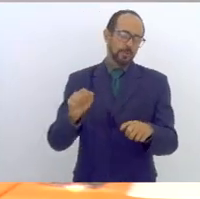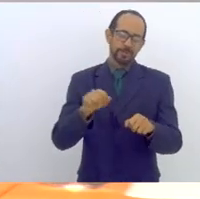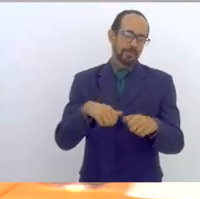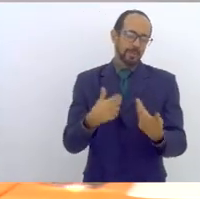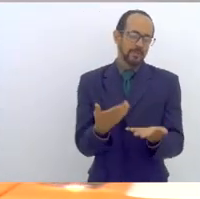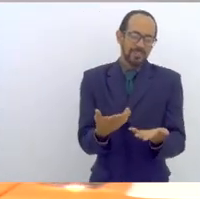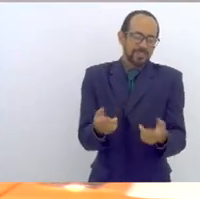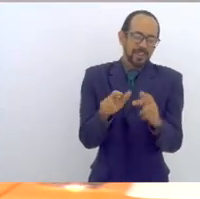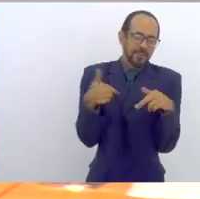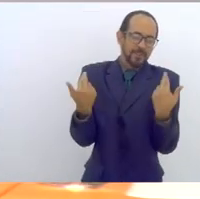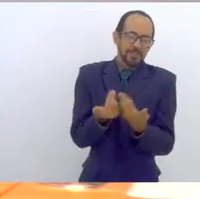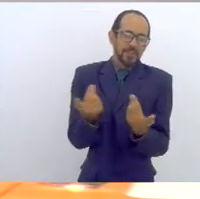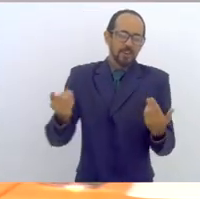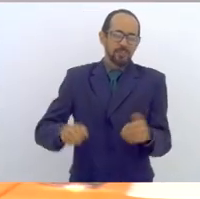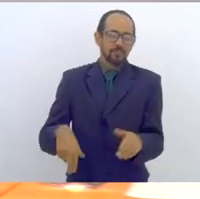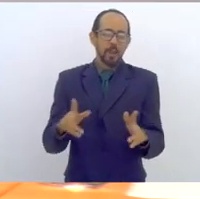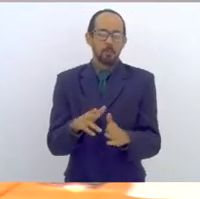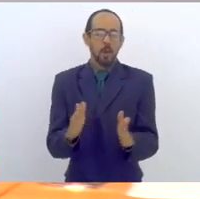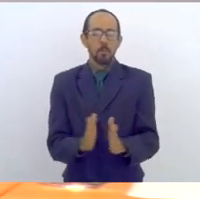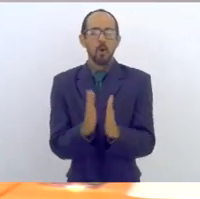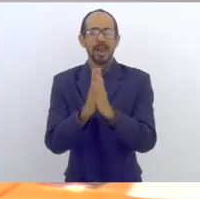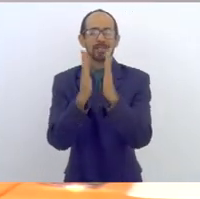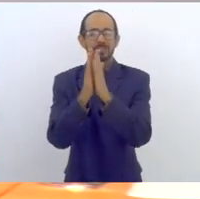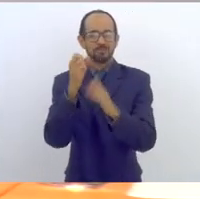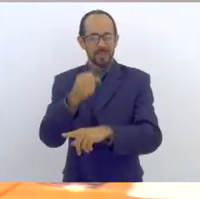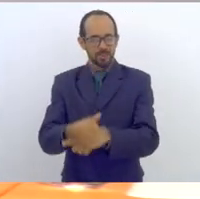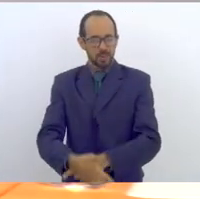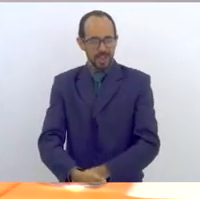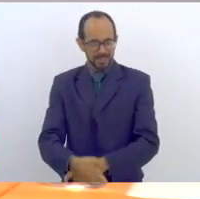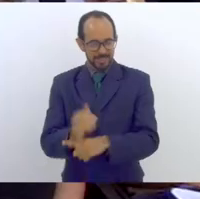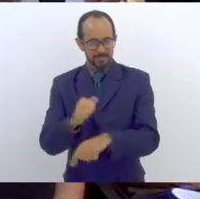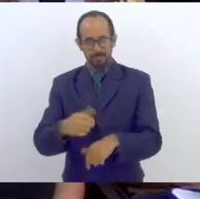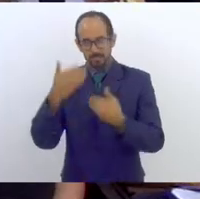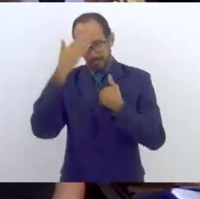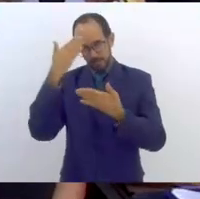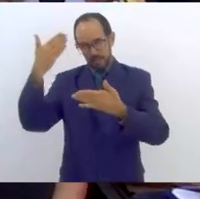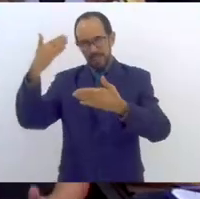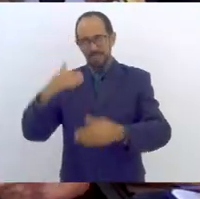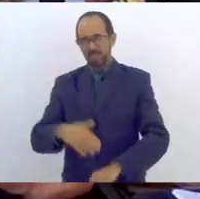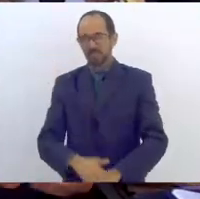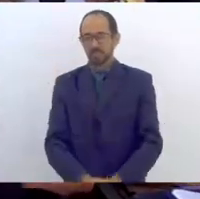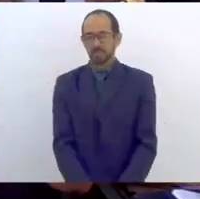né então muito obrigado é isso